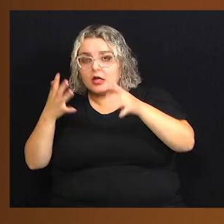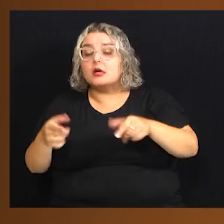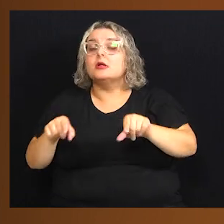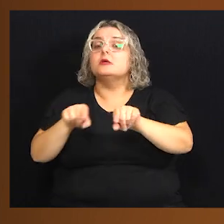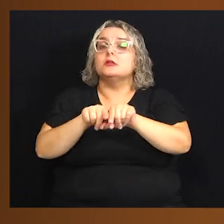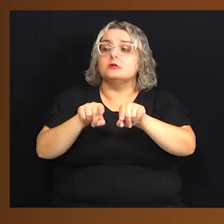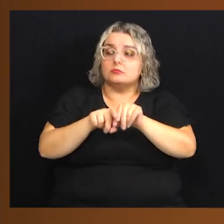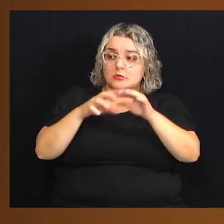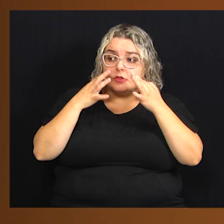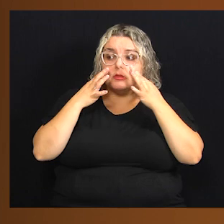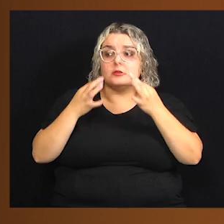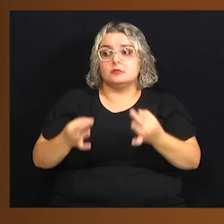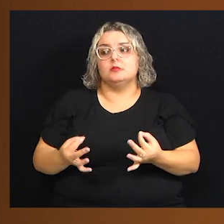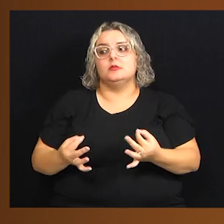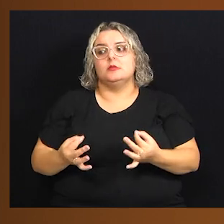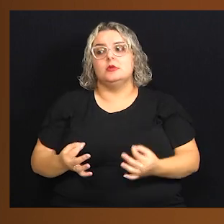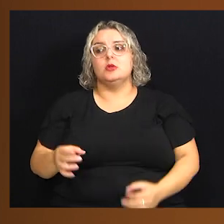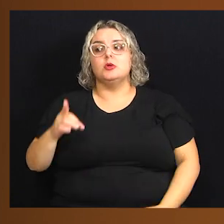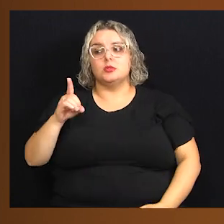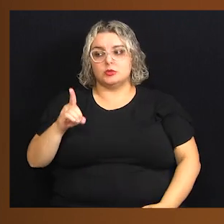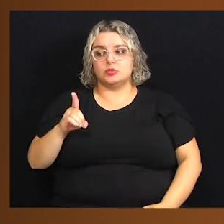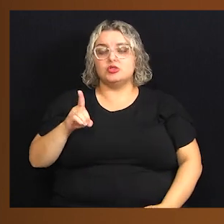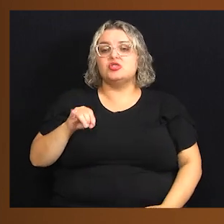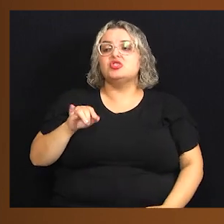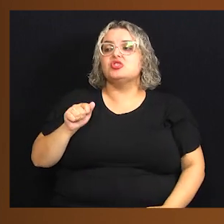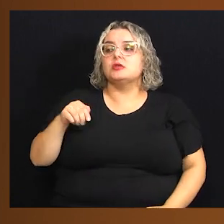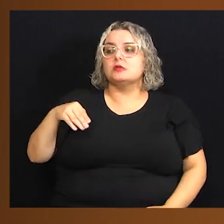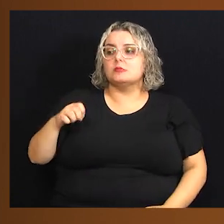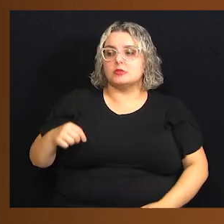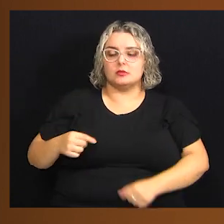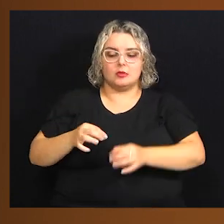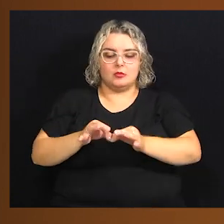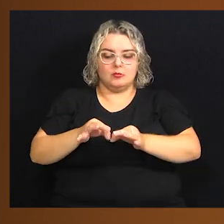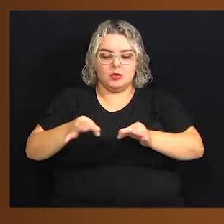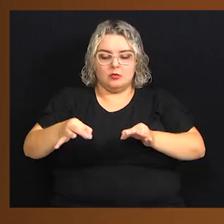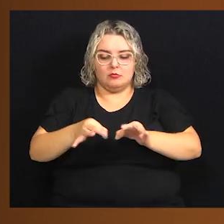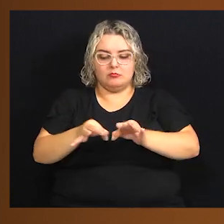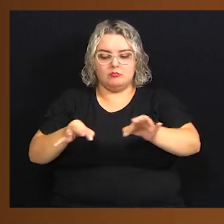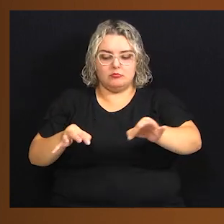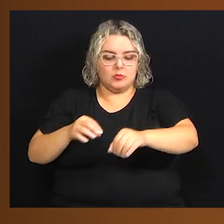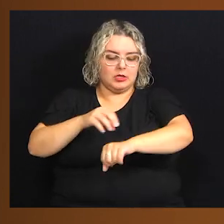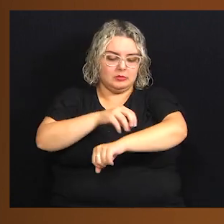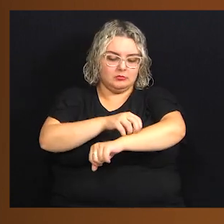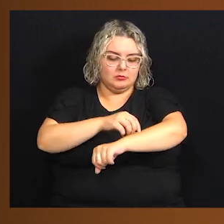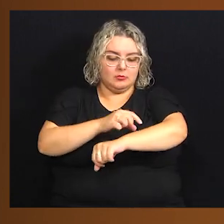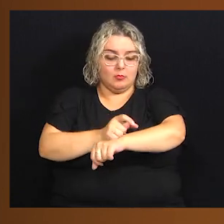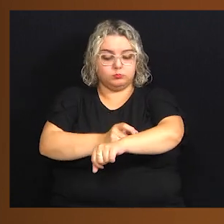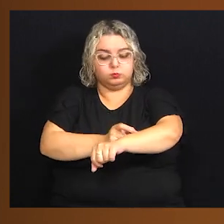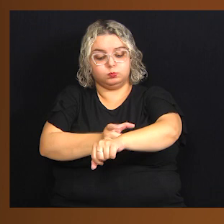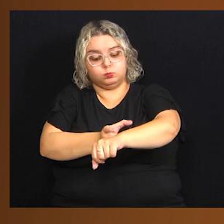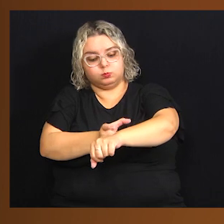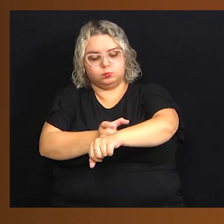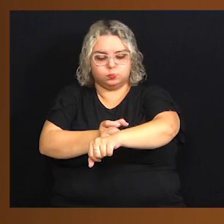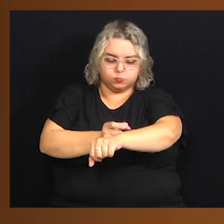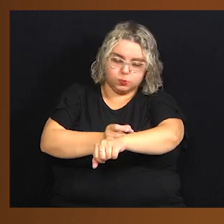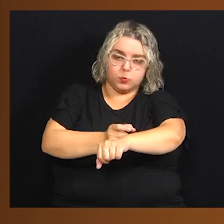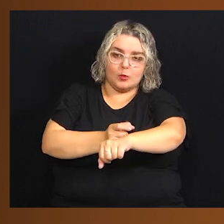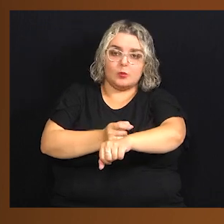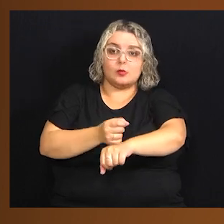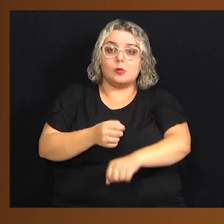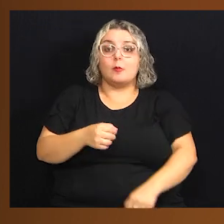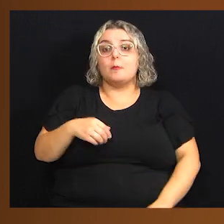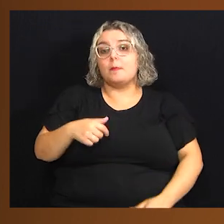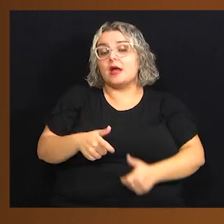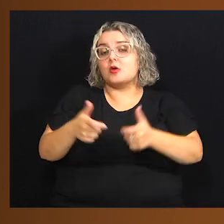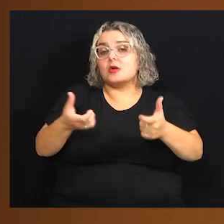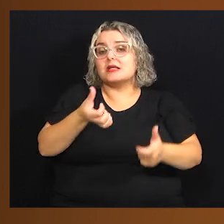claras, isso também chama atenção. O D é de diâmetro, então qualquer lesão que a gente tenha na pele que tenha um diâmetro maior do